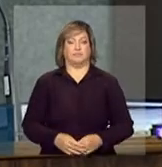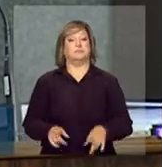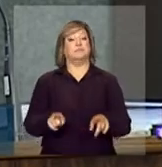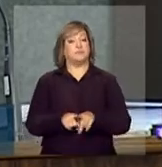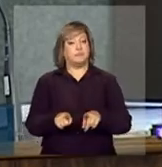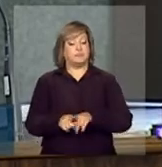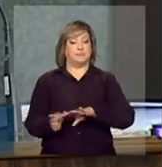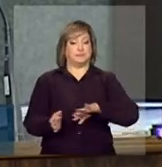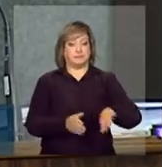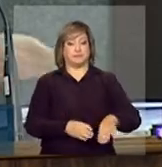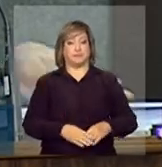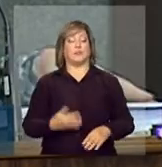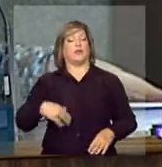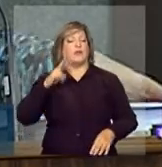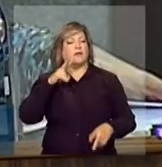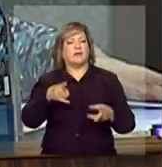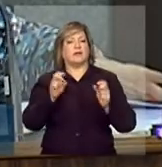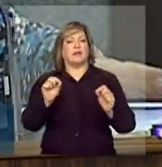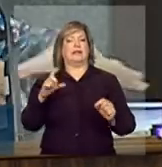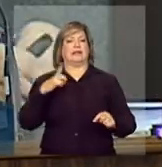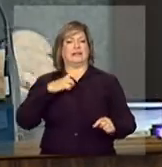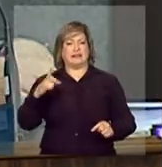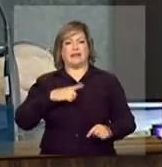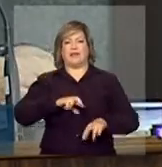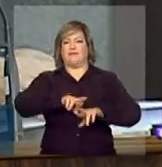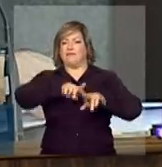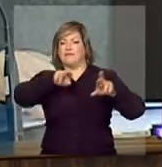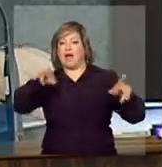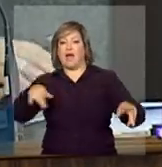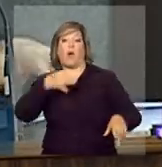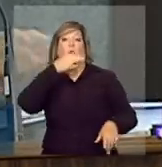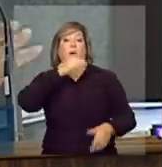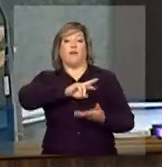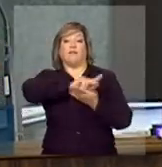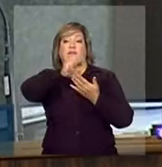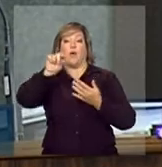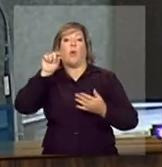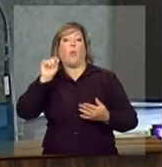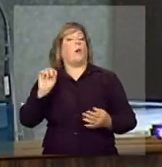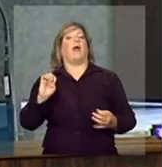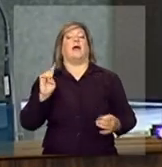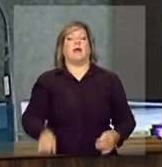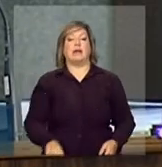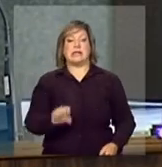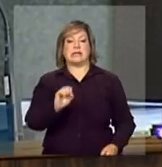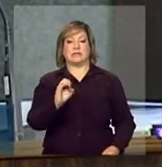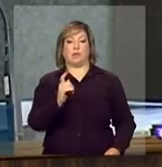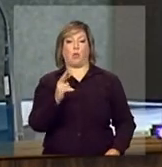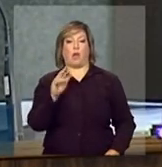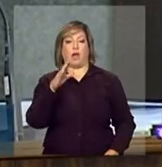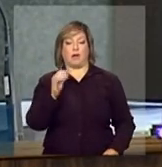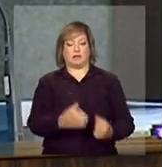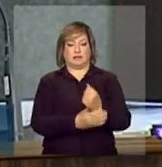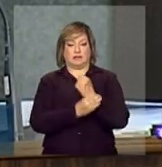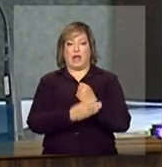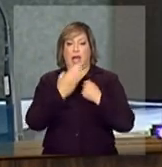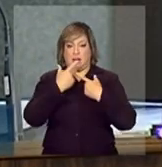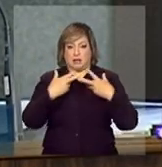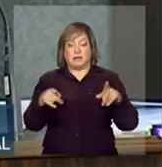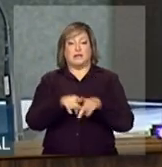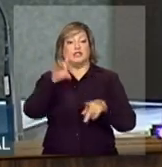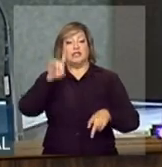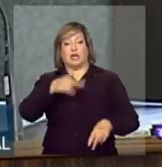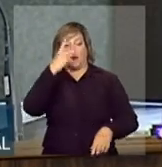Também nós percebemos que existem diversas interpretações do que é segurança alimentar e o que é o direito humano.